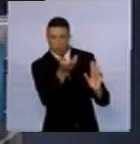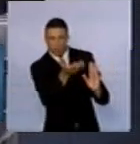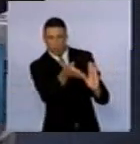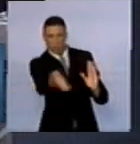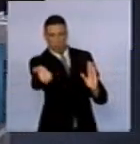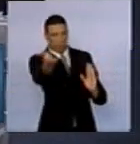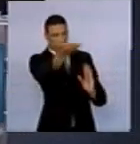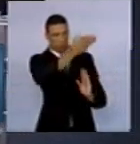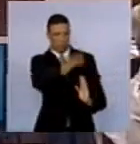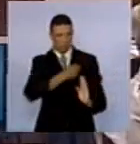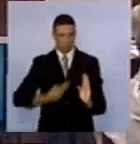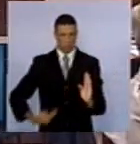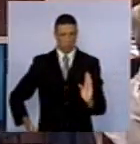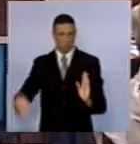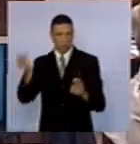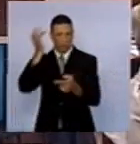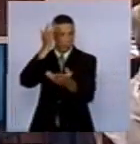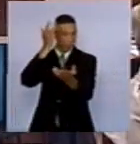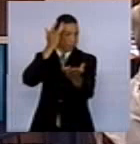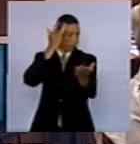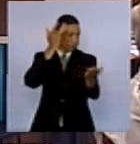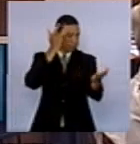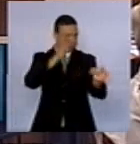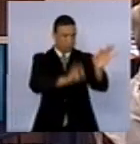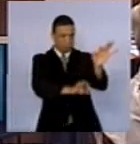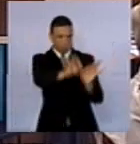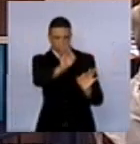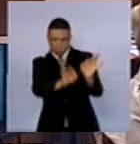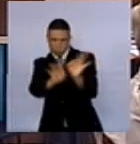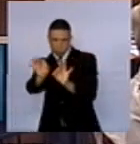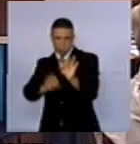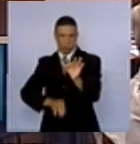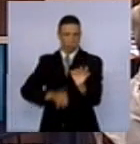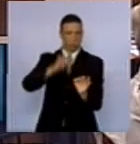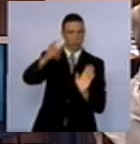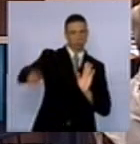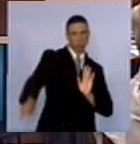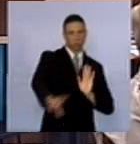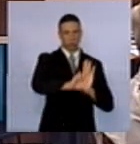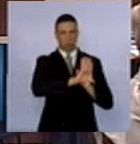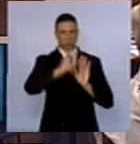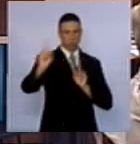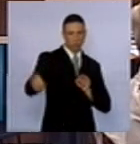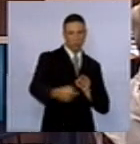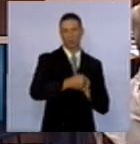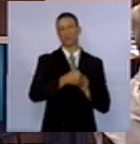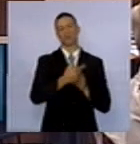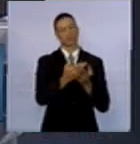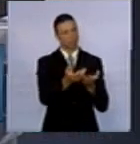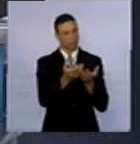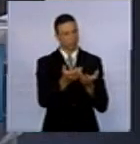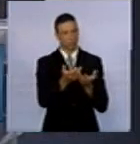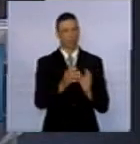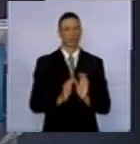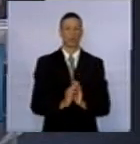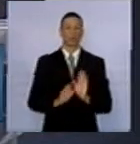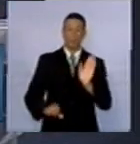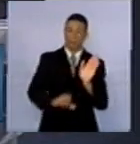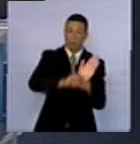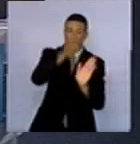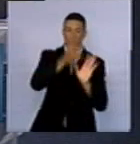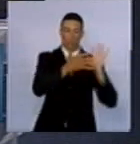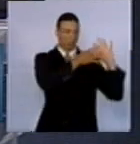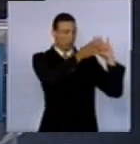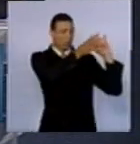sabedoria né de costume apreciação é da Norma Bom primeiramente é o